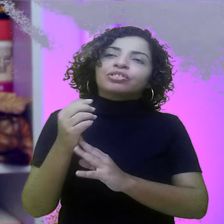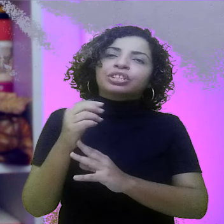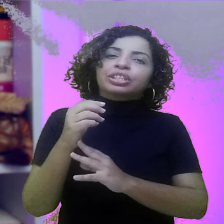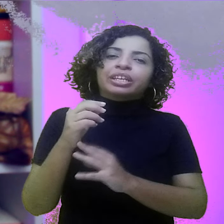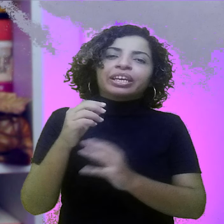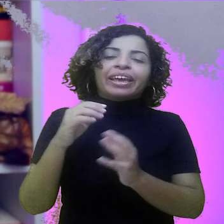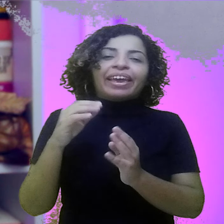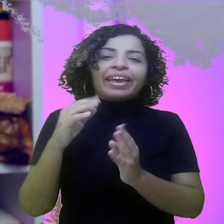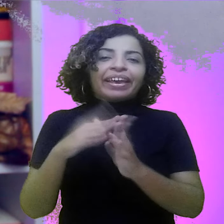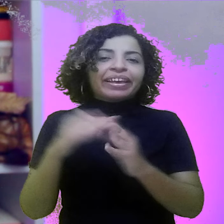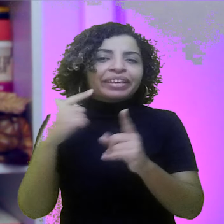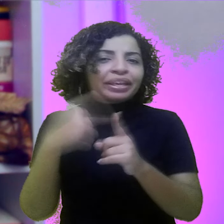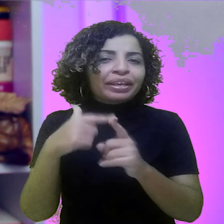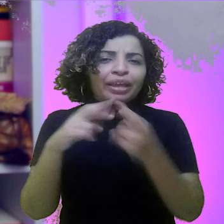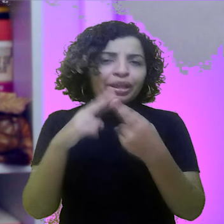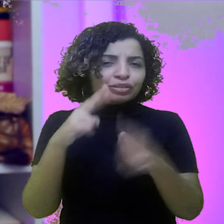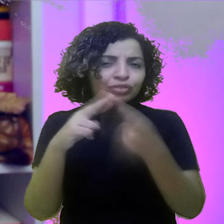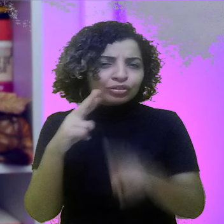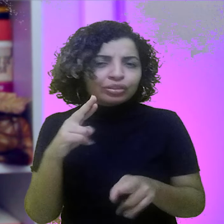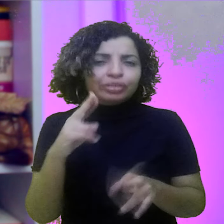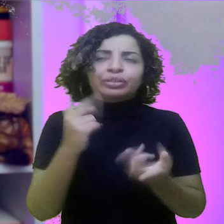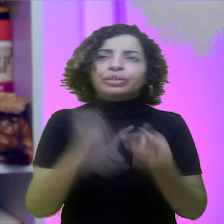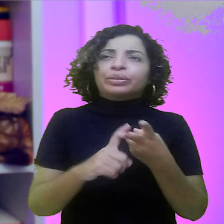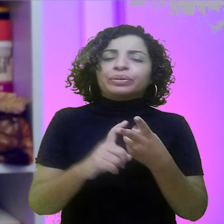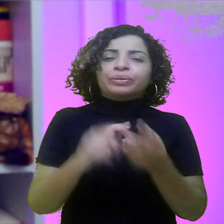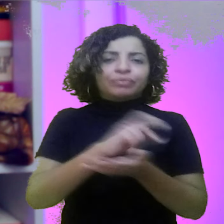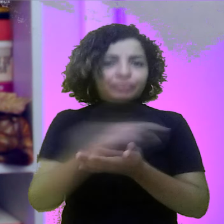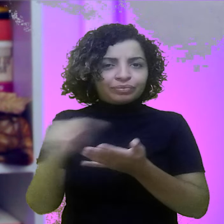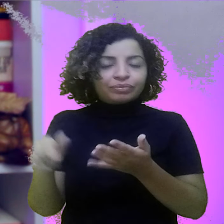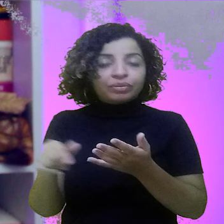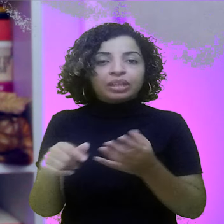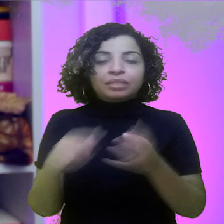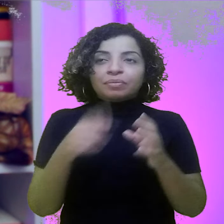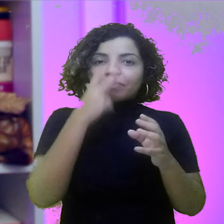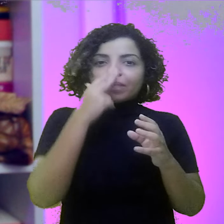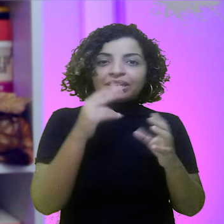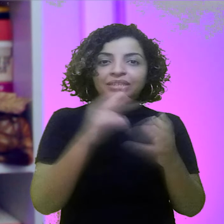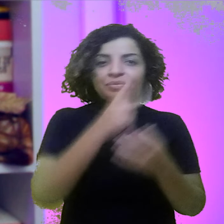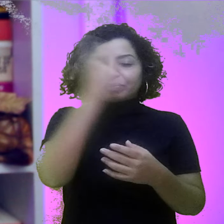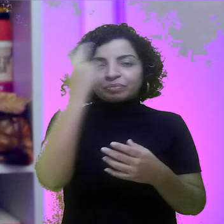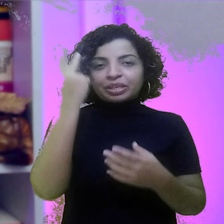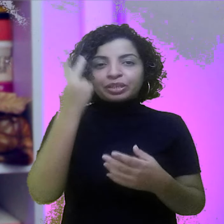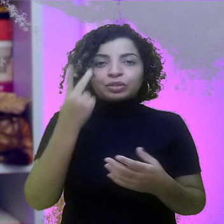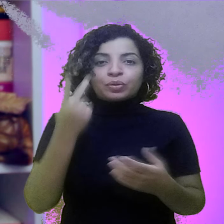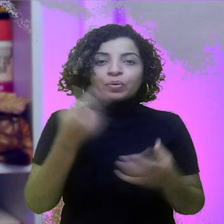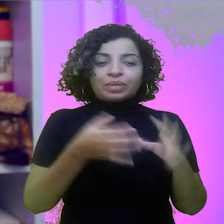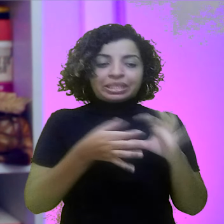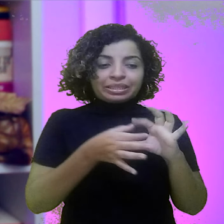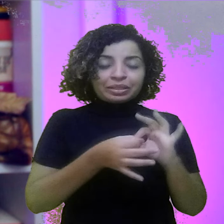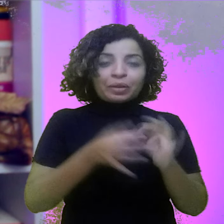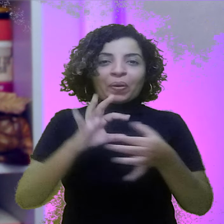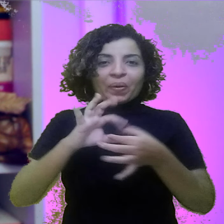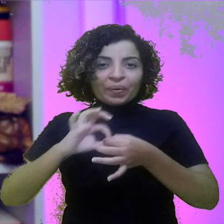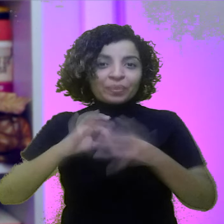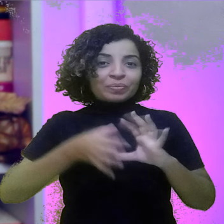imprensa. Então são, como ele chama aqui, uma corrente de solidariedade contra a